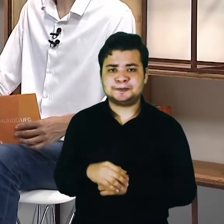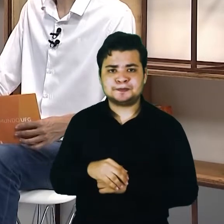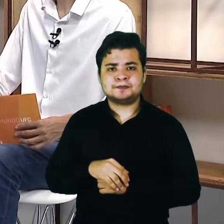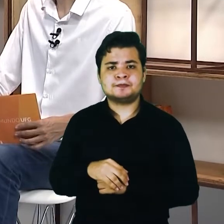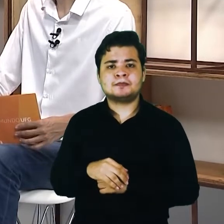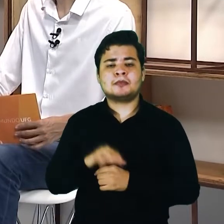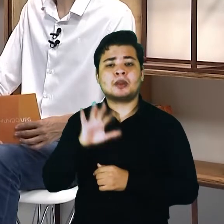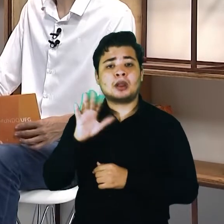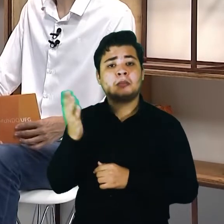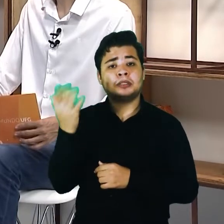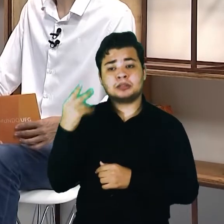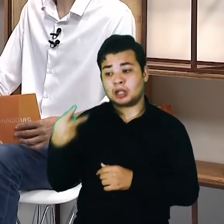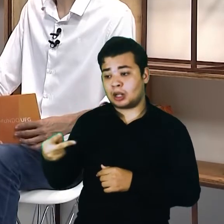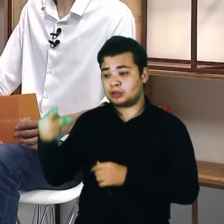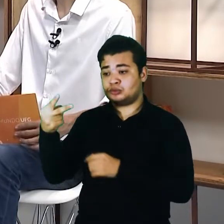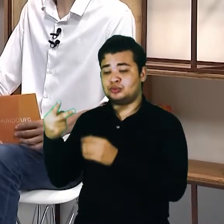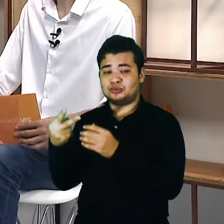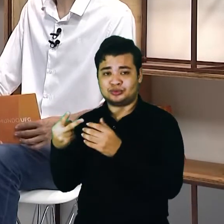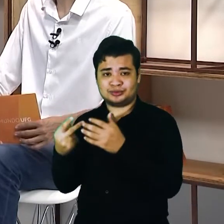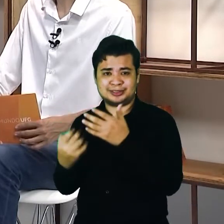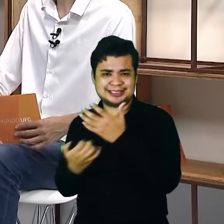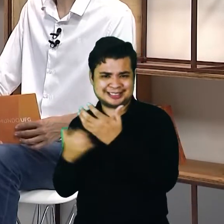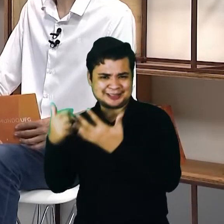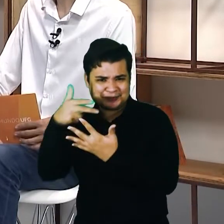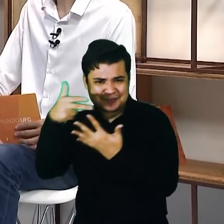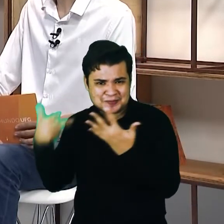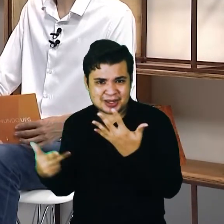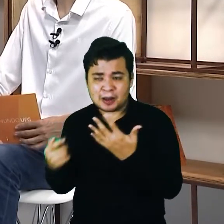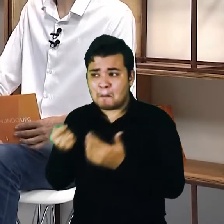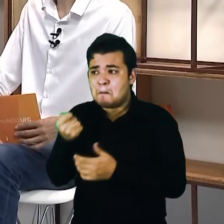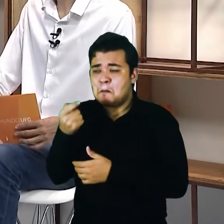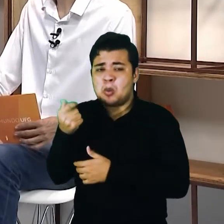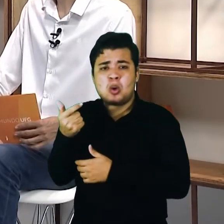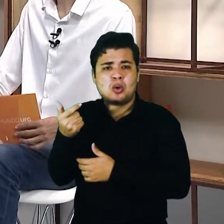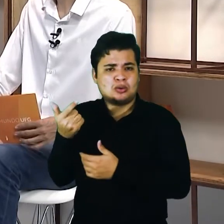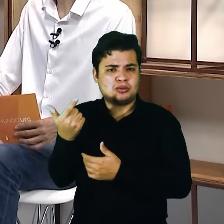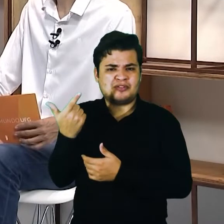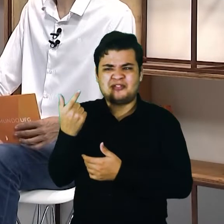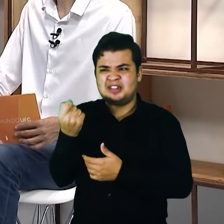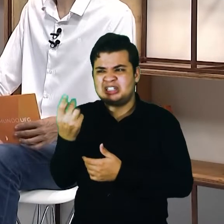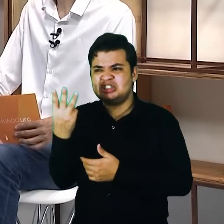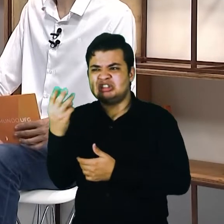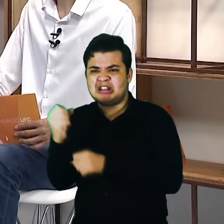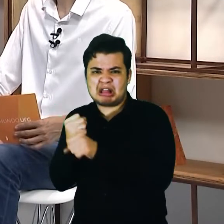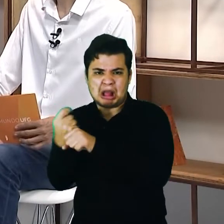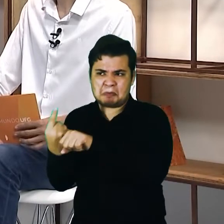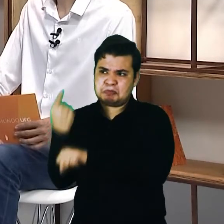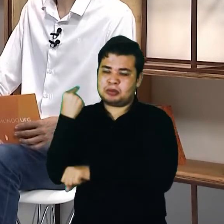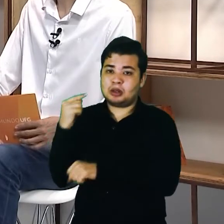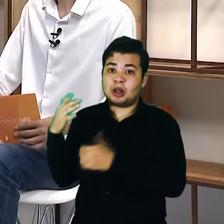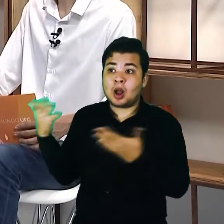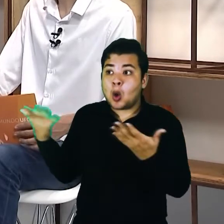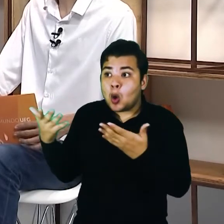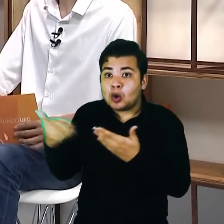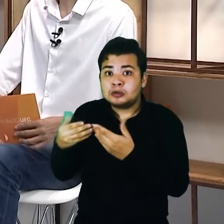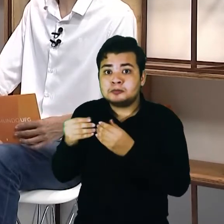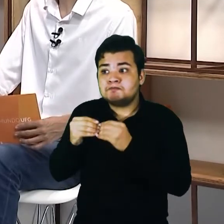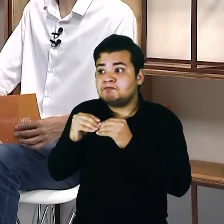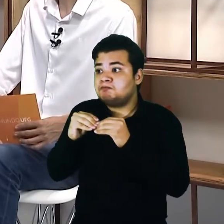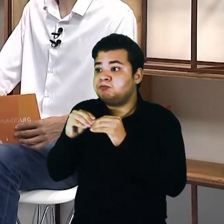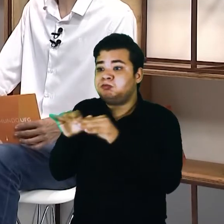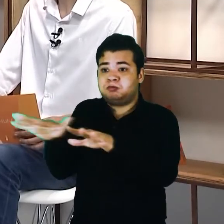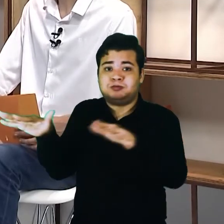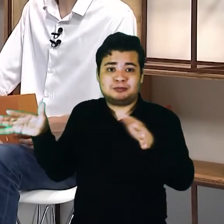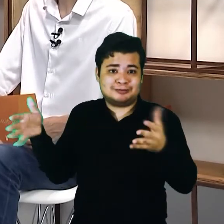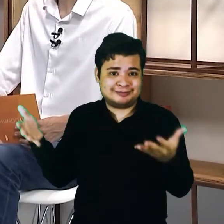elas ocorriam pouco, há uns 20, 30 anos atrás, hoje elas são dominantes, né? Tem duas espécies aí que